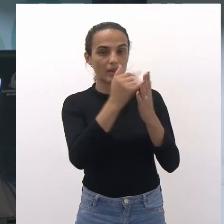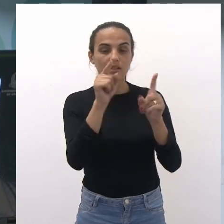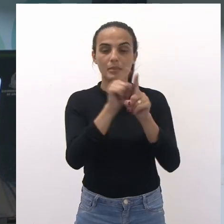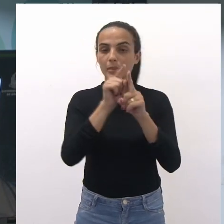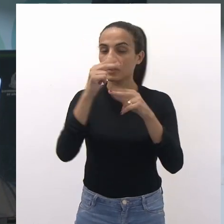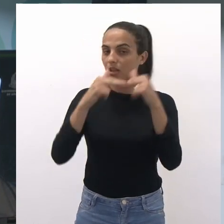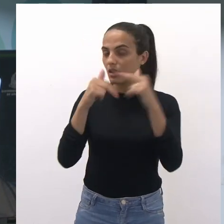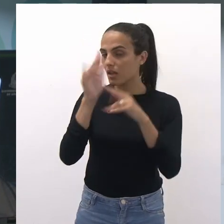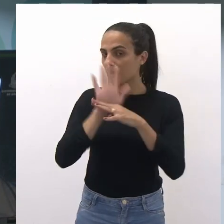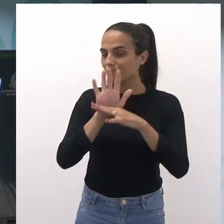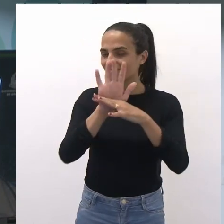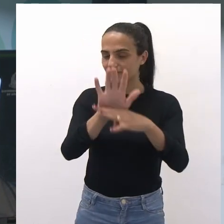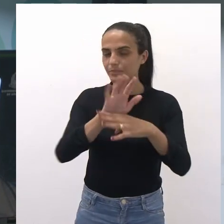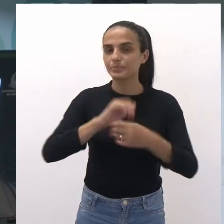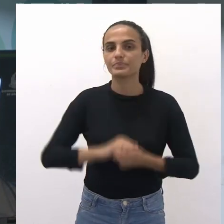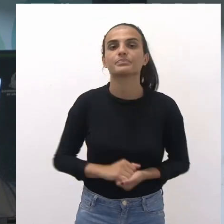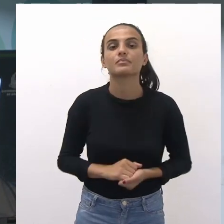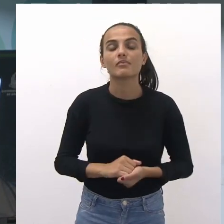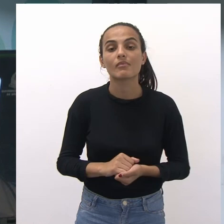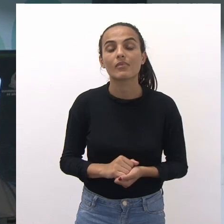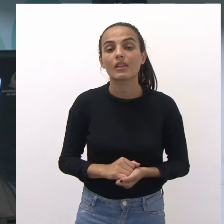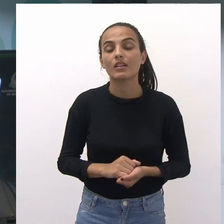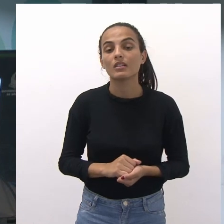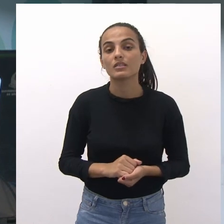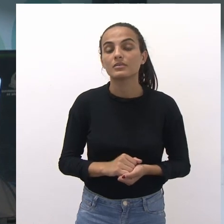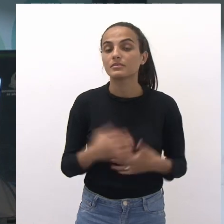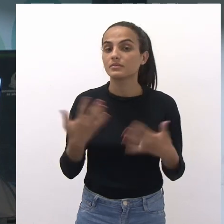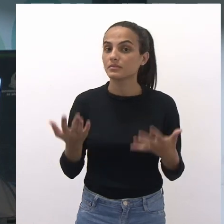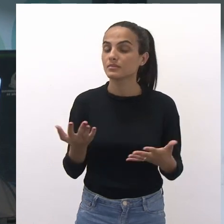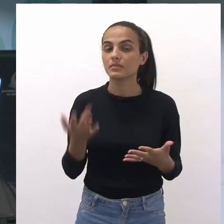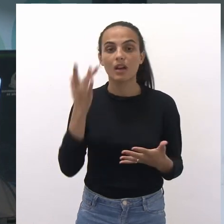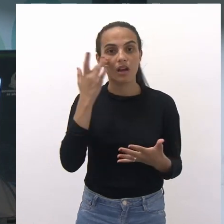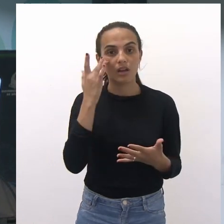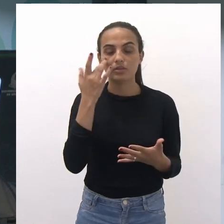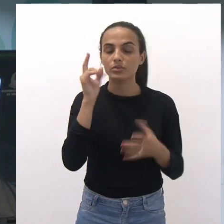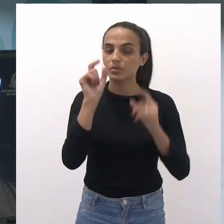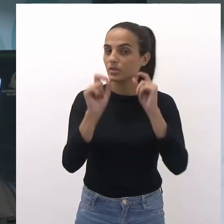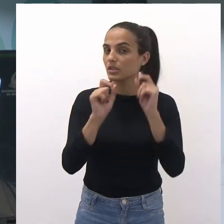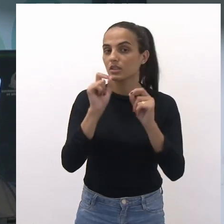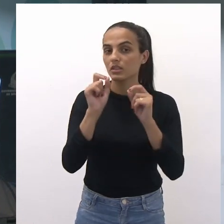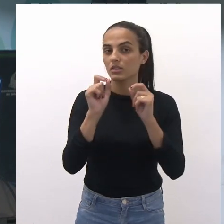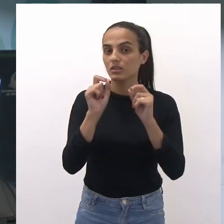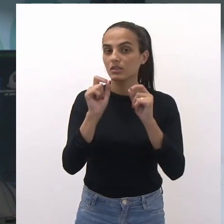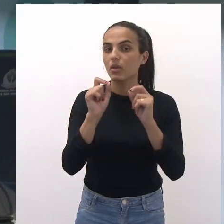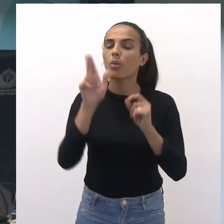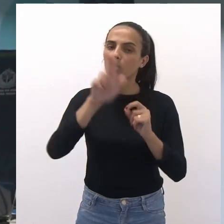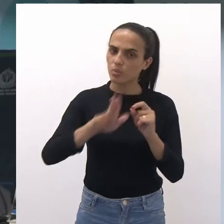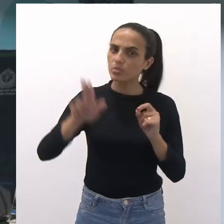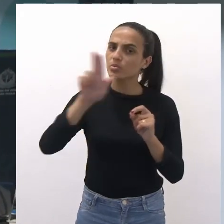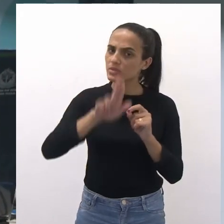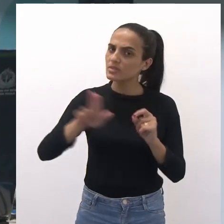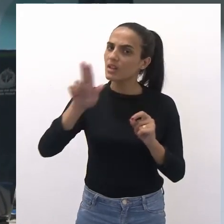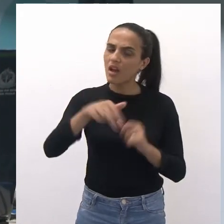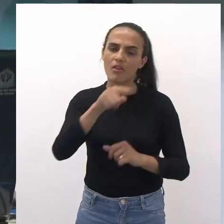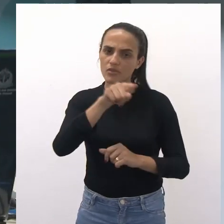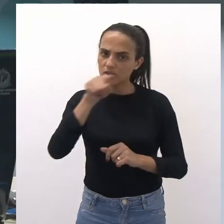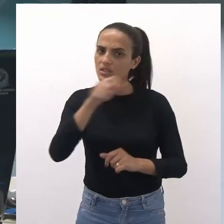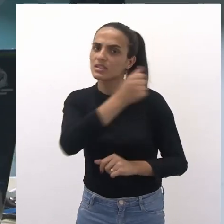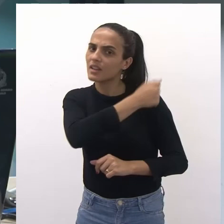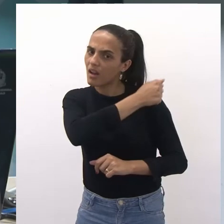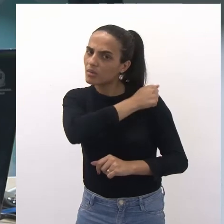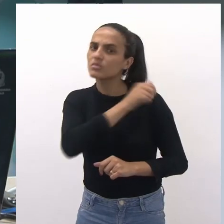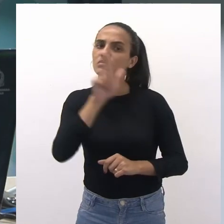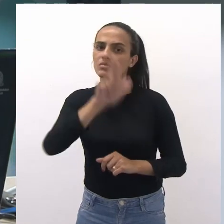itens enumerados que nós falamos para vocês. Então, acho que vale a pena, por exemplo, pedir para o aluno realizar